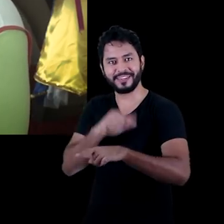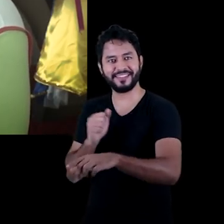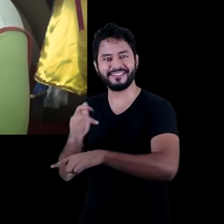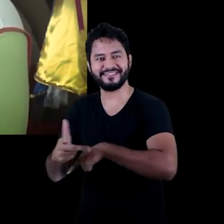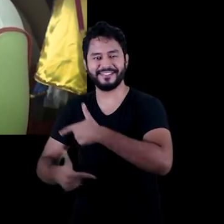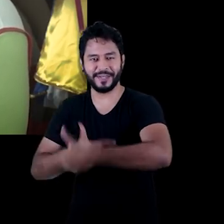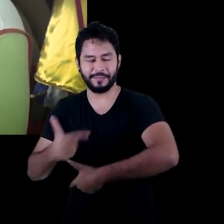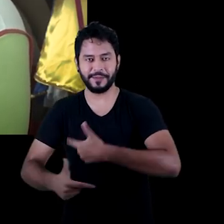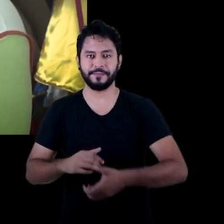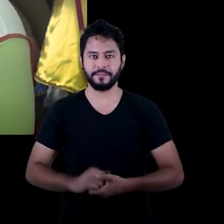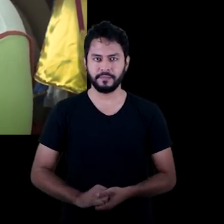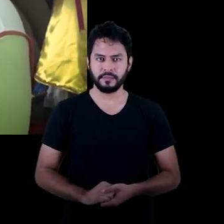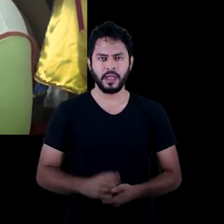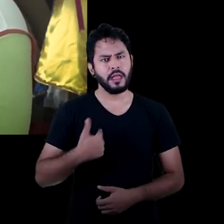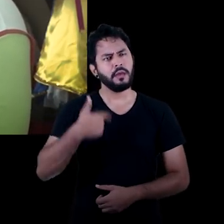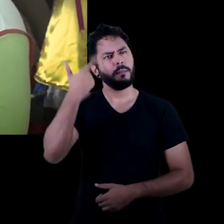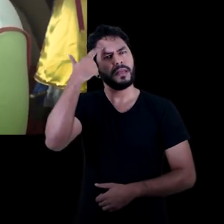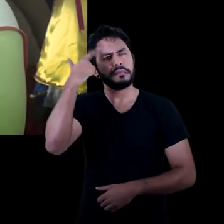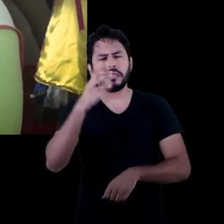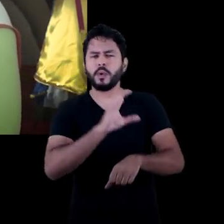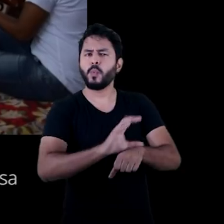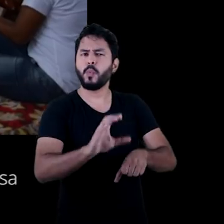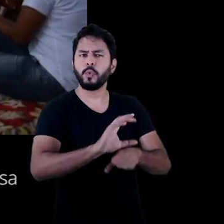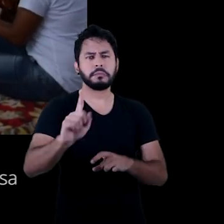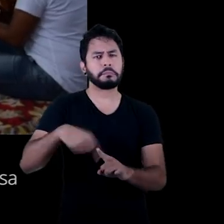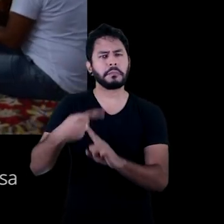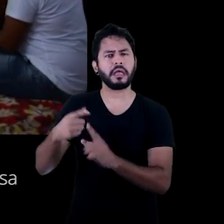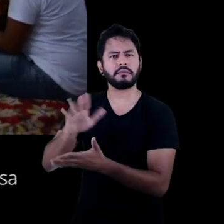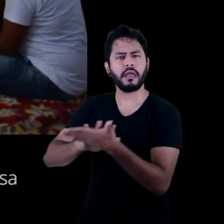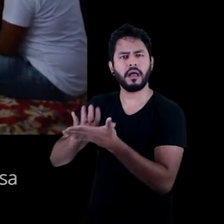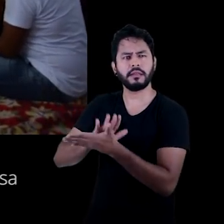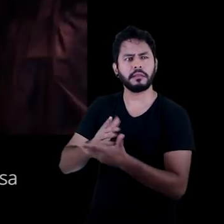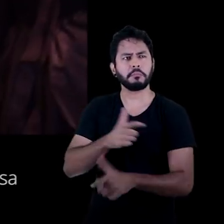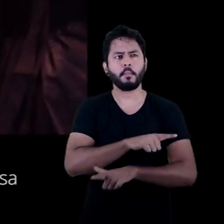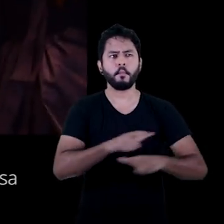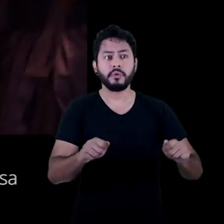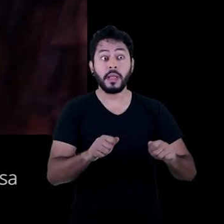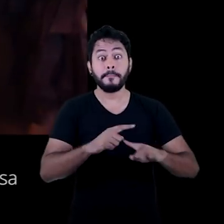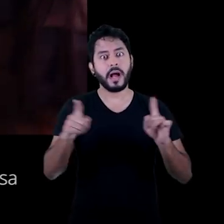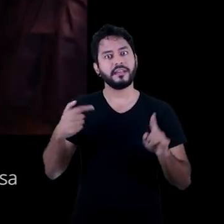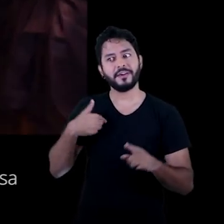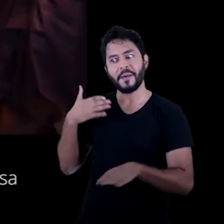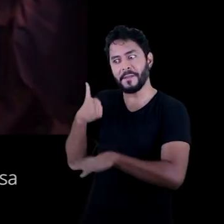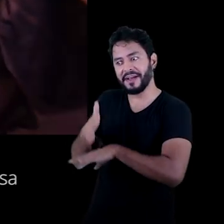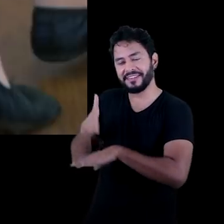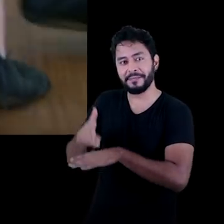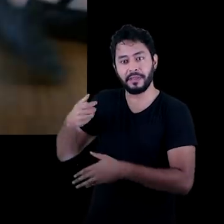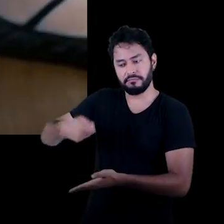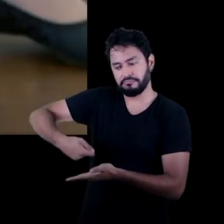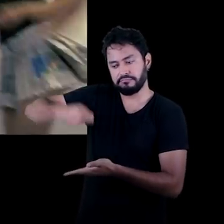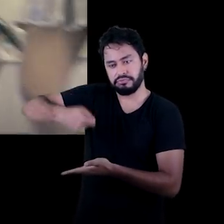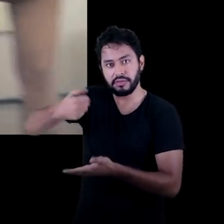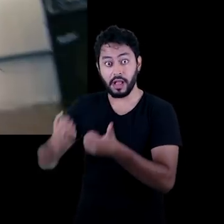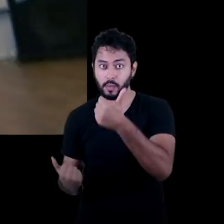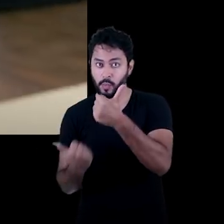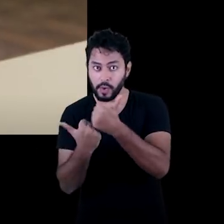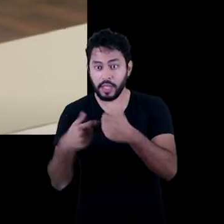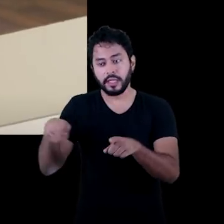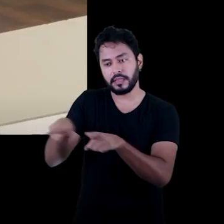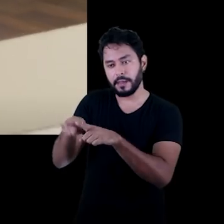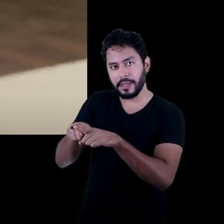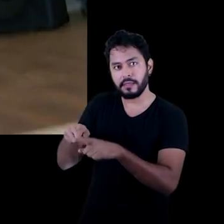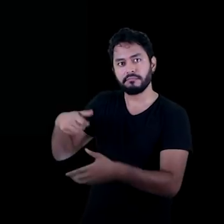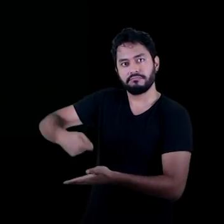mim ia ser apenas o curso e mais nada. Eu participei do Bolsa Permanência e ganhei também o Bolsa do Núcleo de Arte e Cultura.